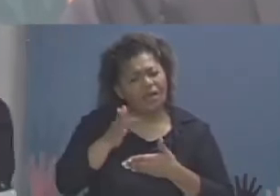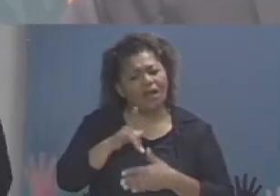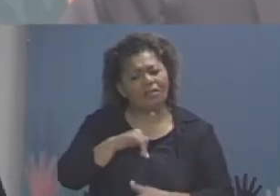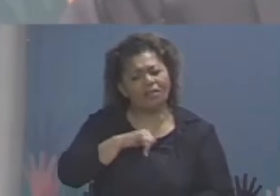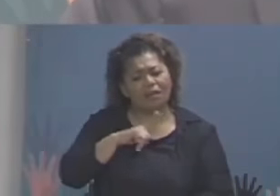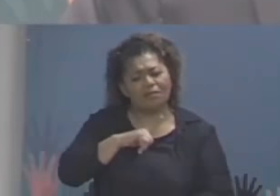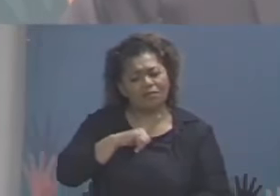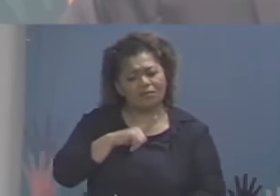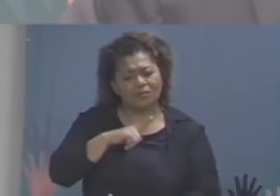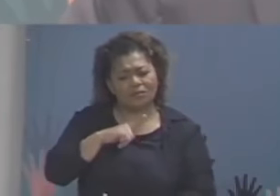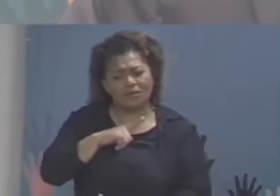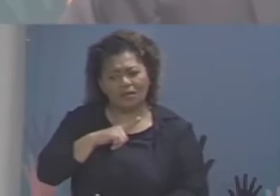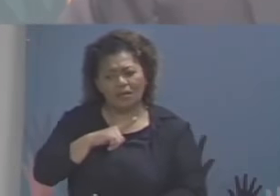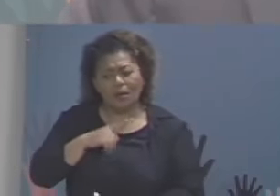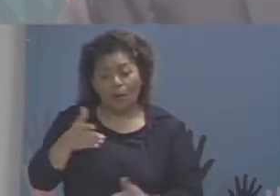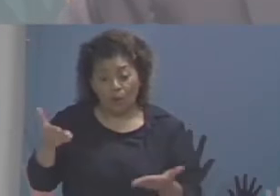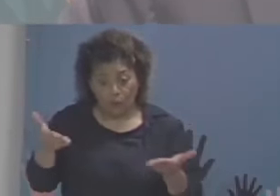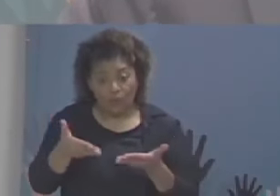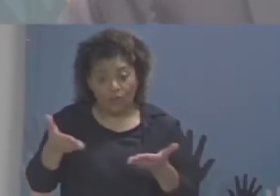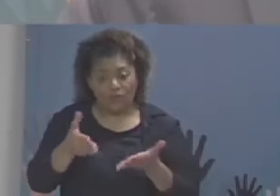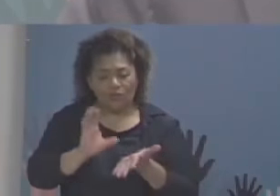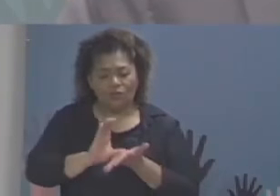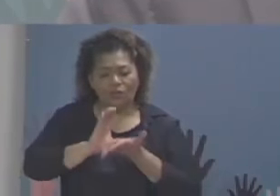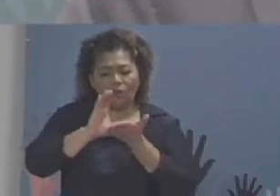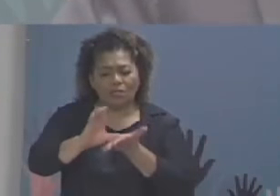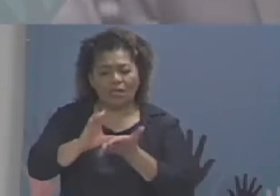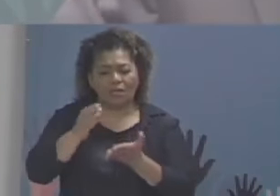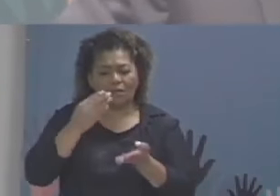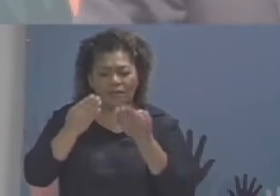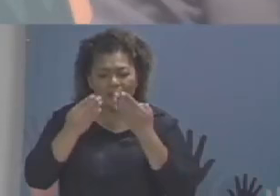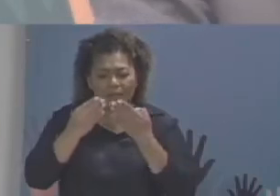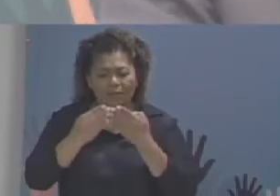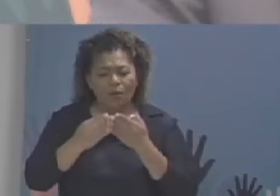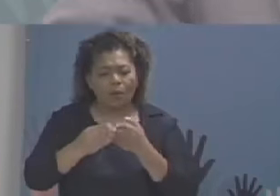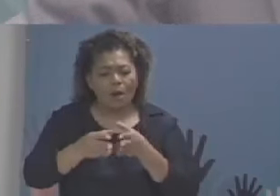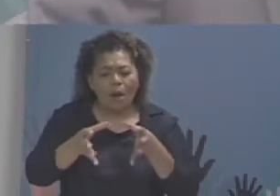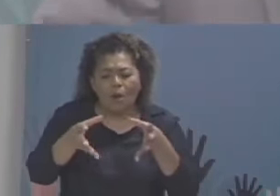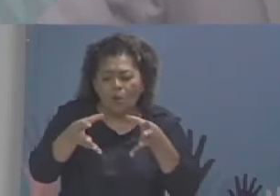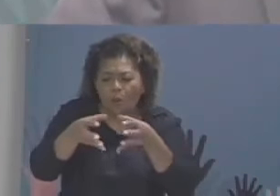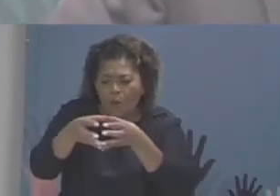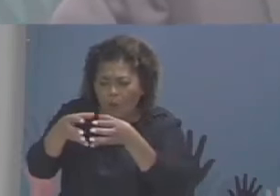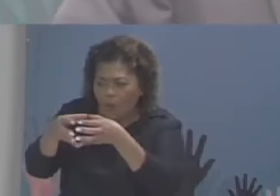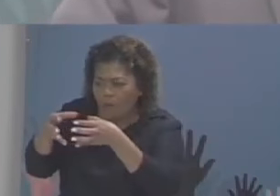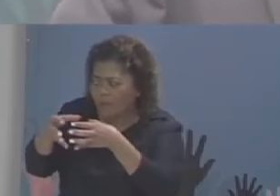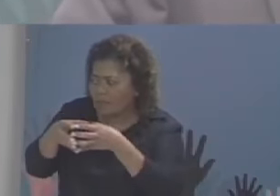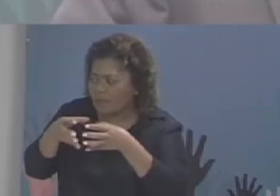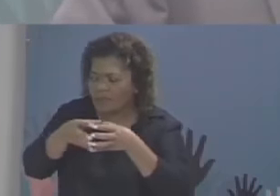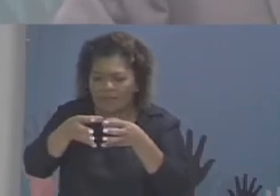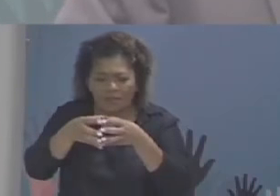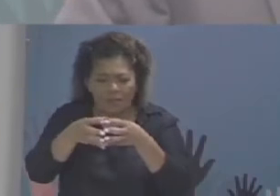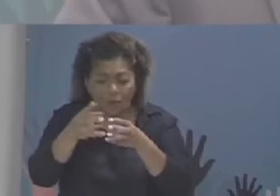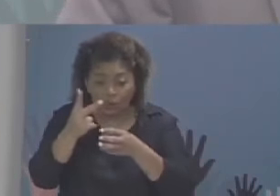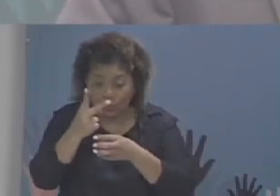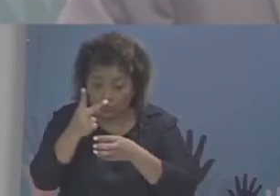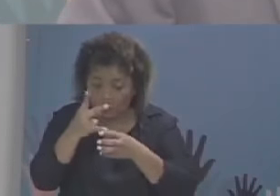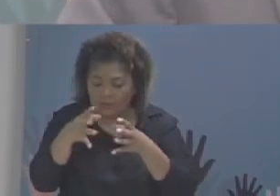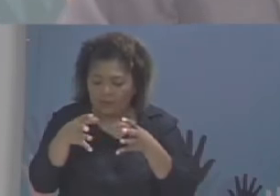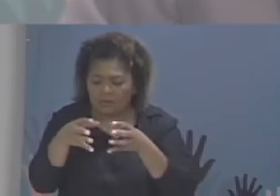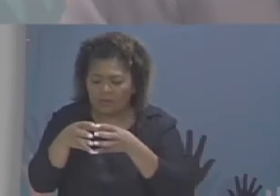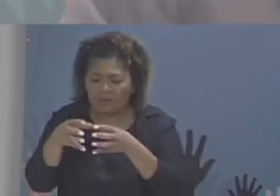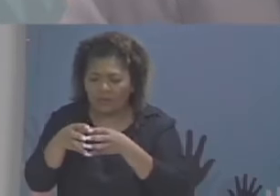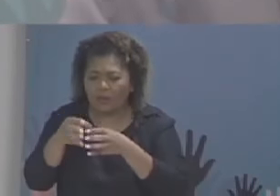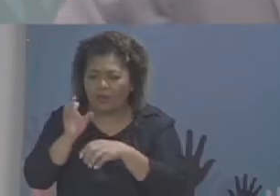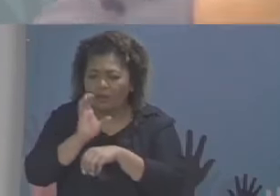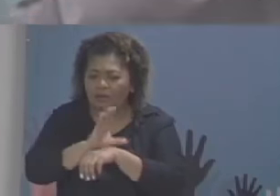Nós temos atualmente no Conselho Federal de Psicologia, no nosso plenário, uma comissão, duas comissões, a comissão de formação e